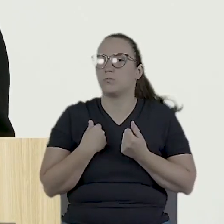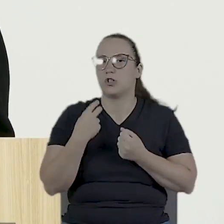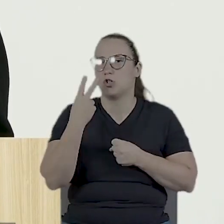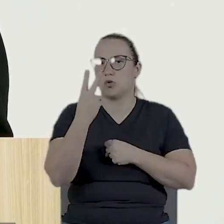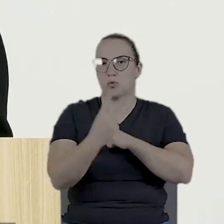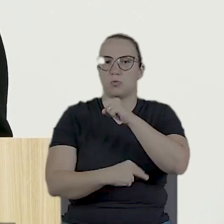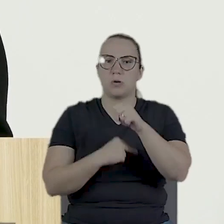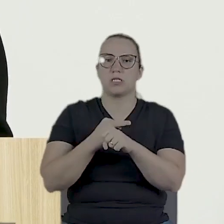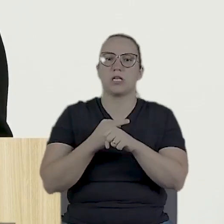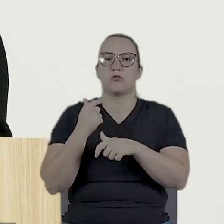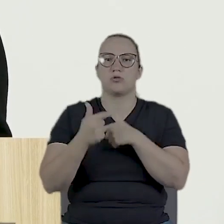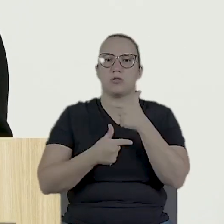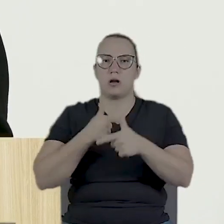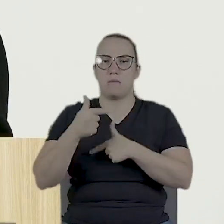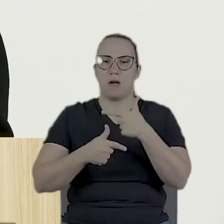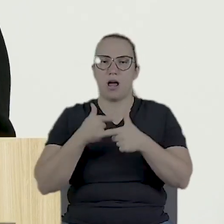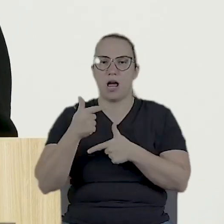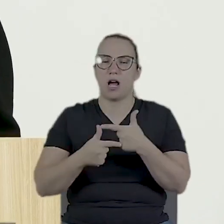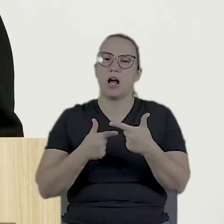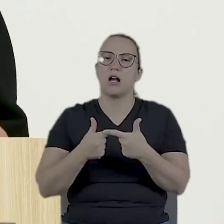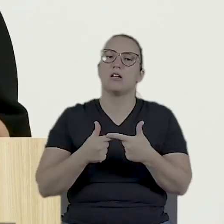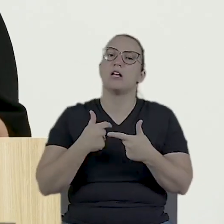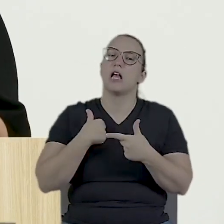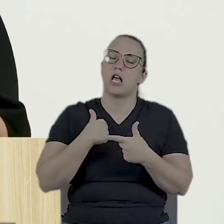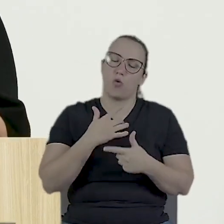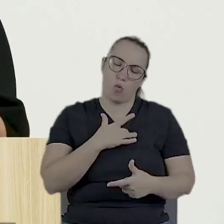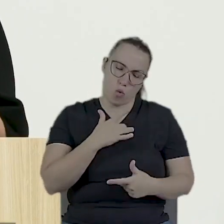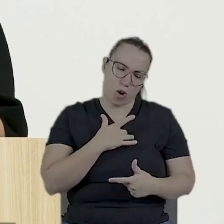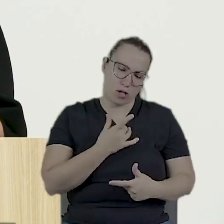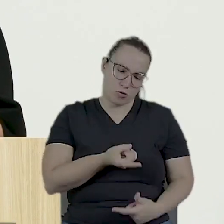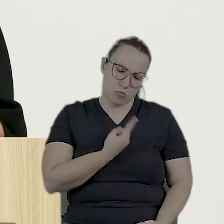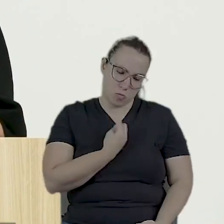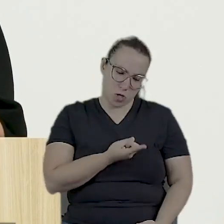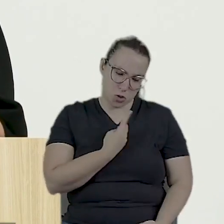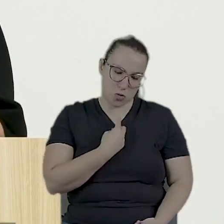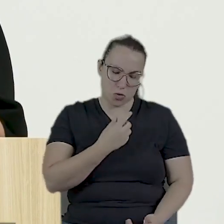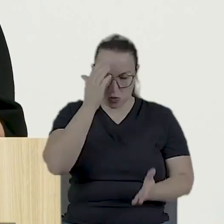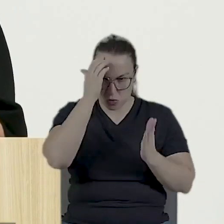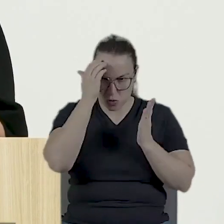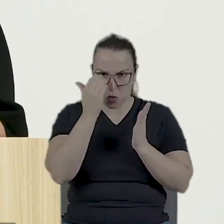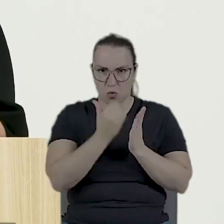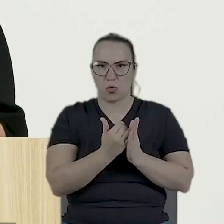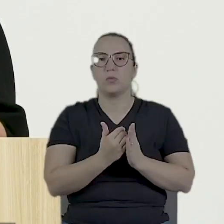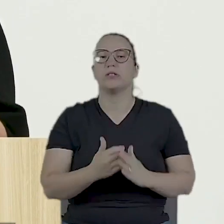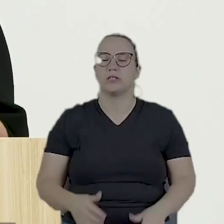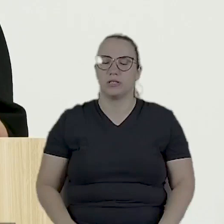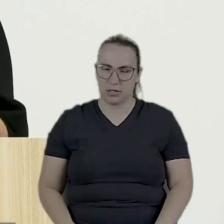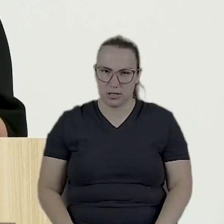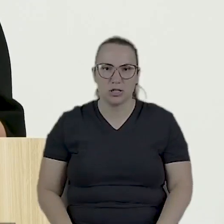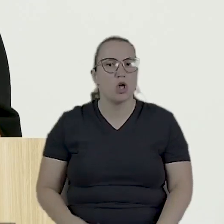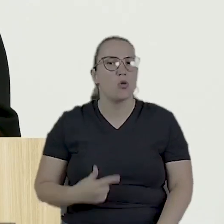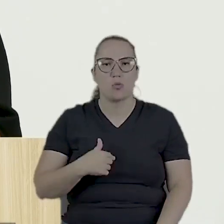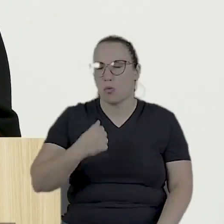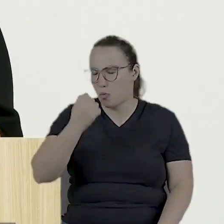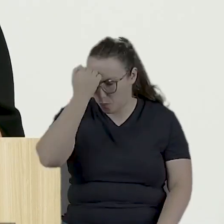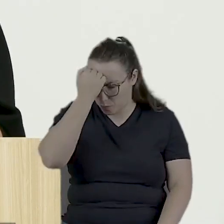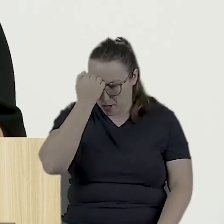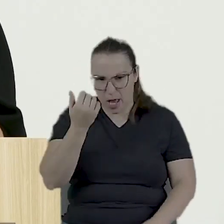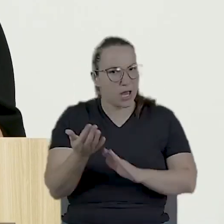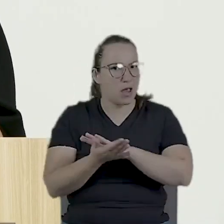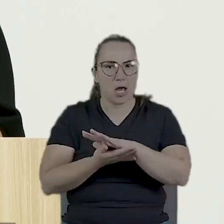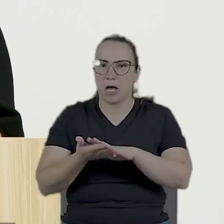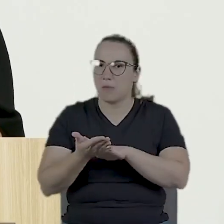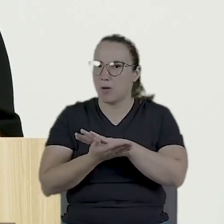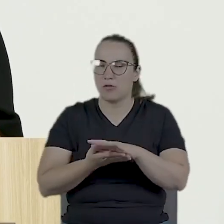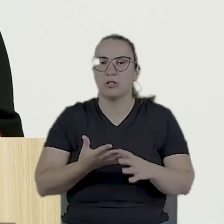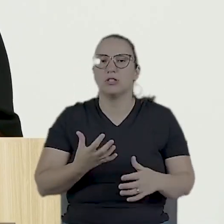mandato, eu fiz com o meu coração, seguindo ele todas as vezes, e não me arrependo. Sinto muita